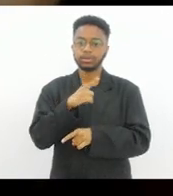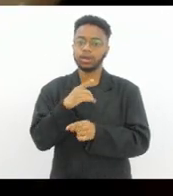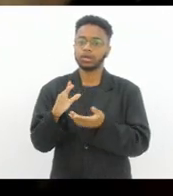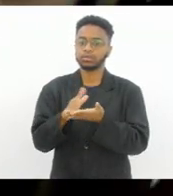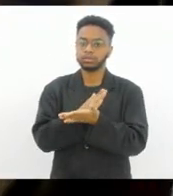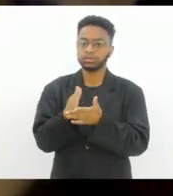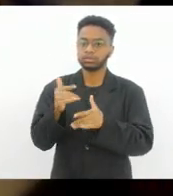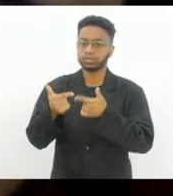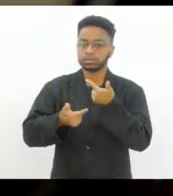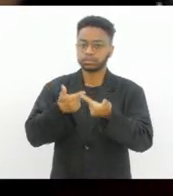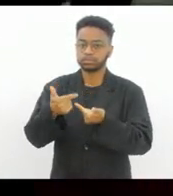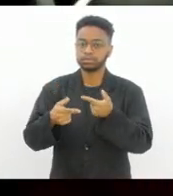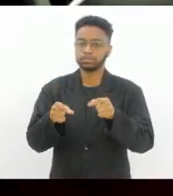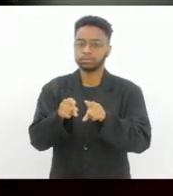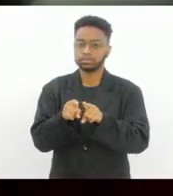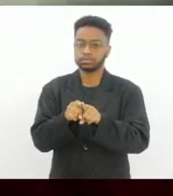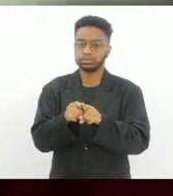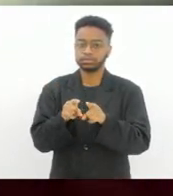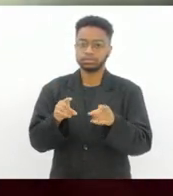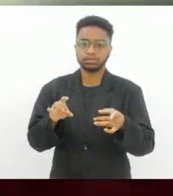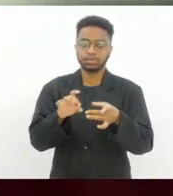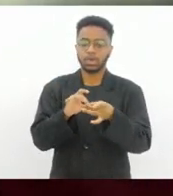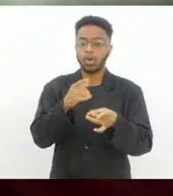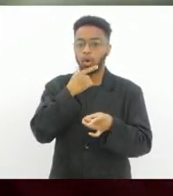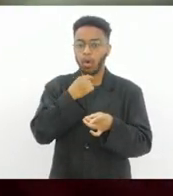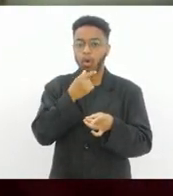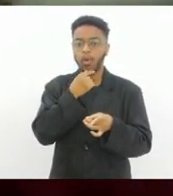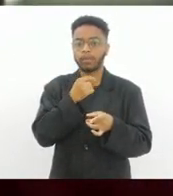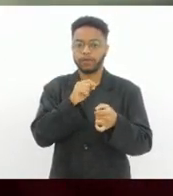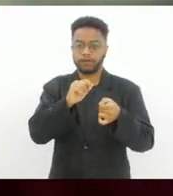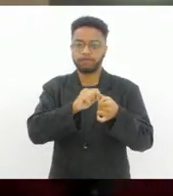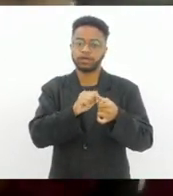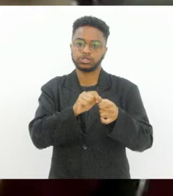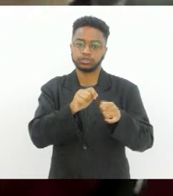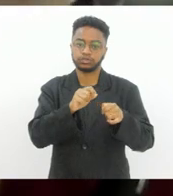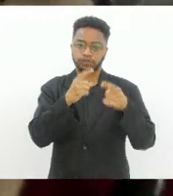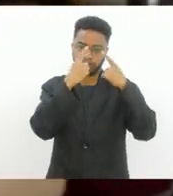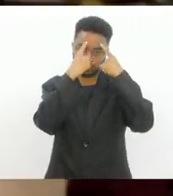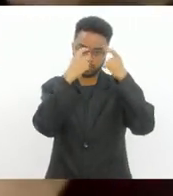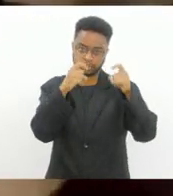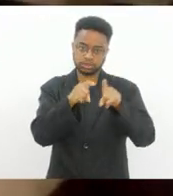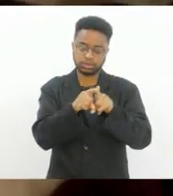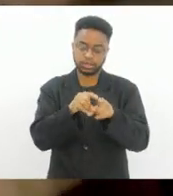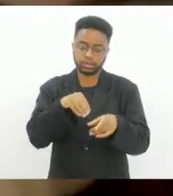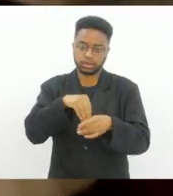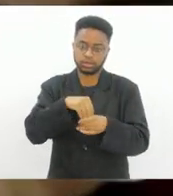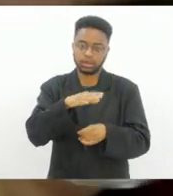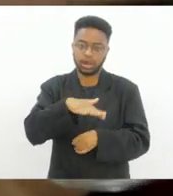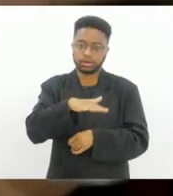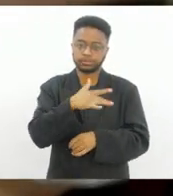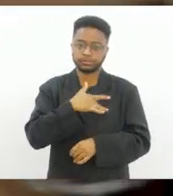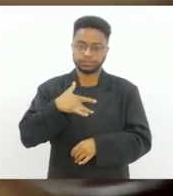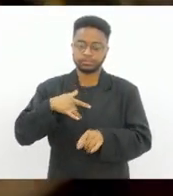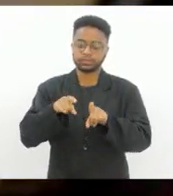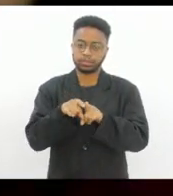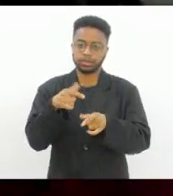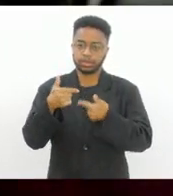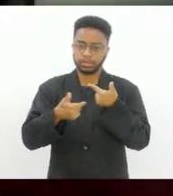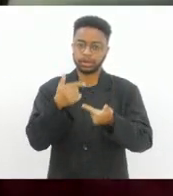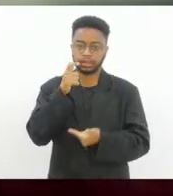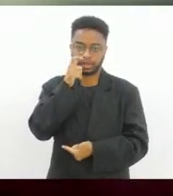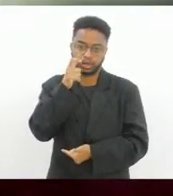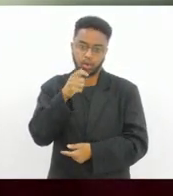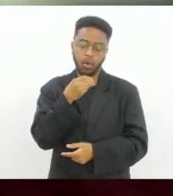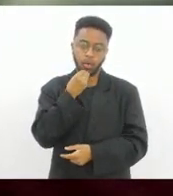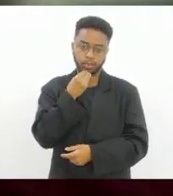trabalhos com homens autores de violência também em algumas unidades básicas de saúde, que é um trabalho bem interessante. E, claro,